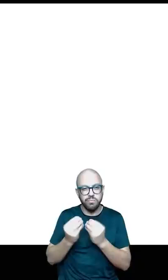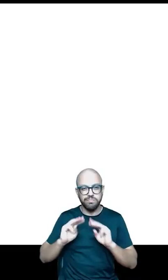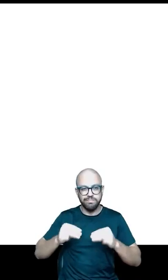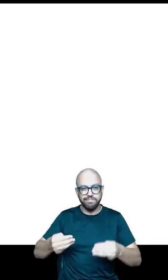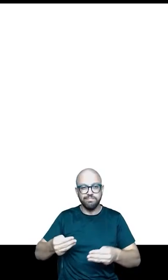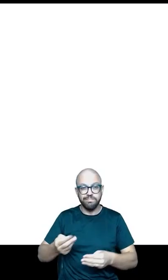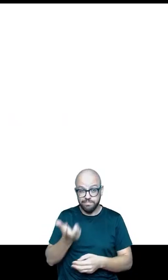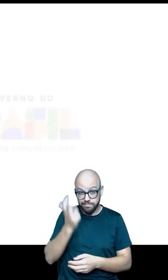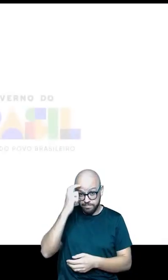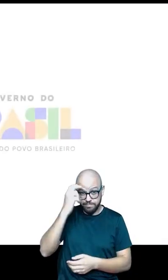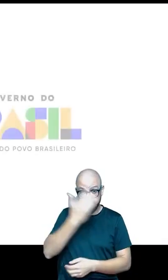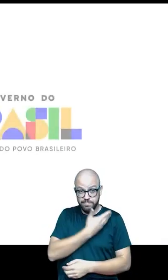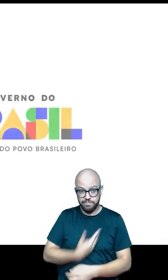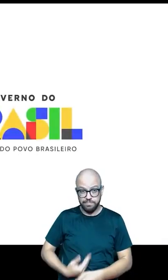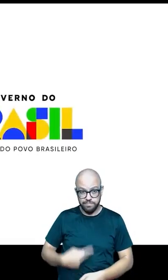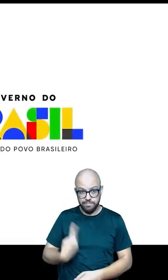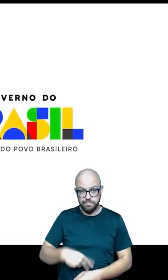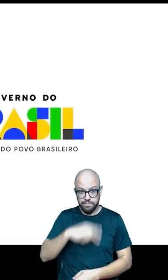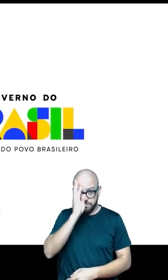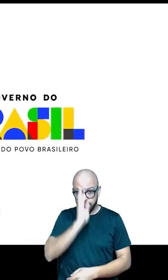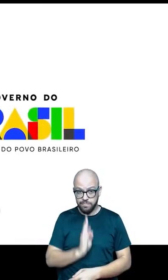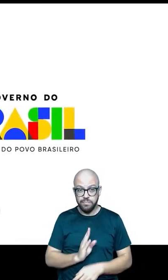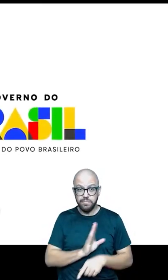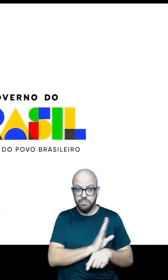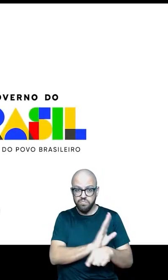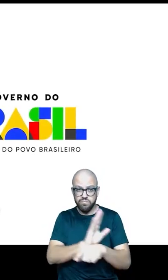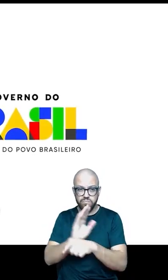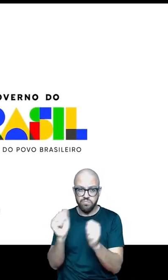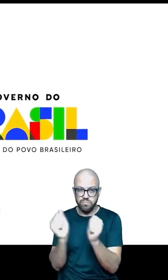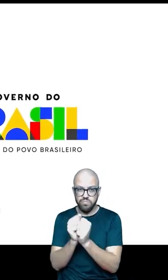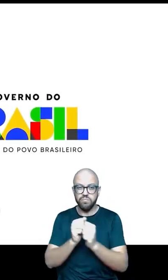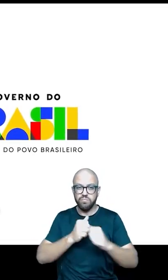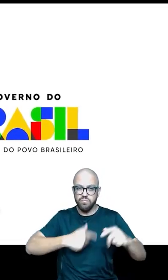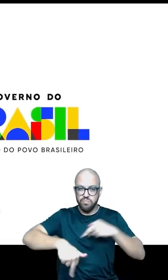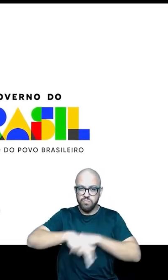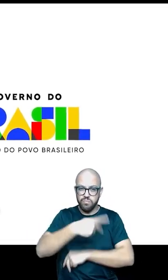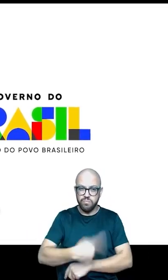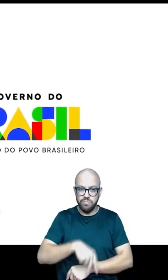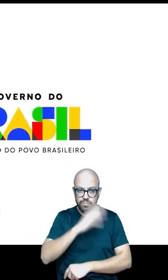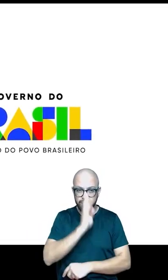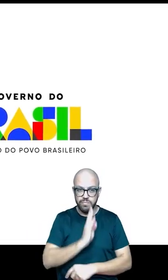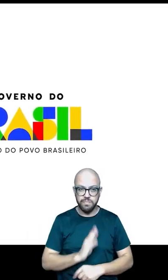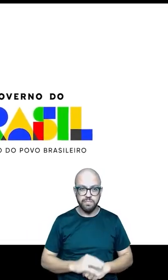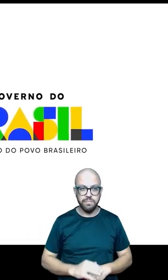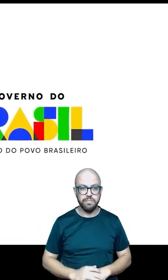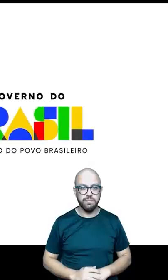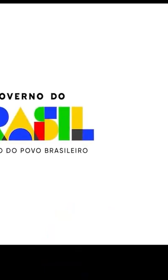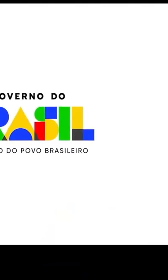Logos: Lei Rouanet, Ministério da Cultura, Governo do Brasil, do lado do povo brasileiro.